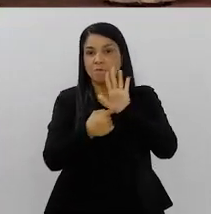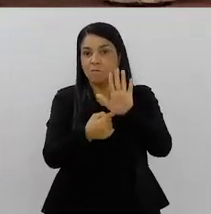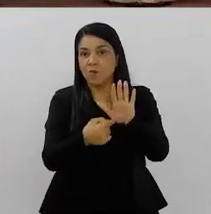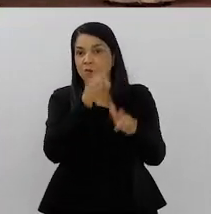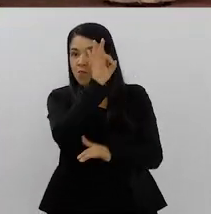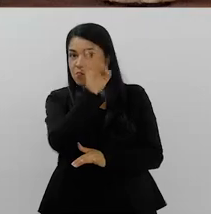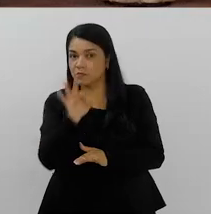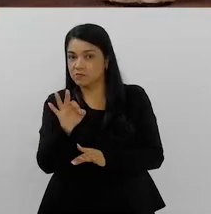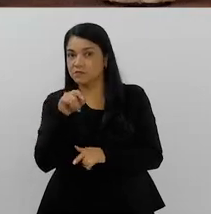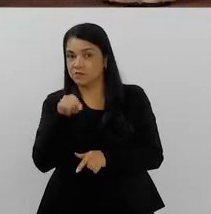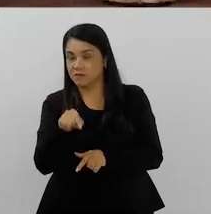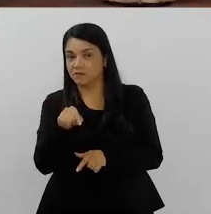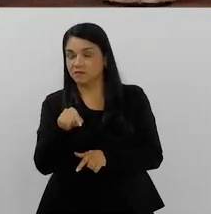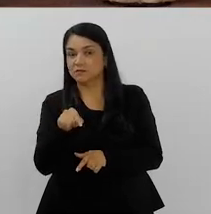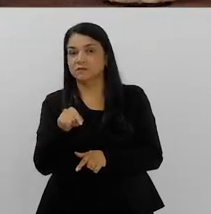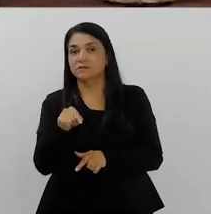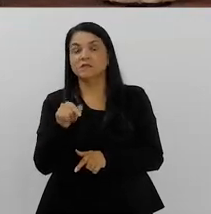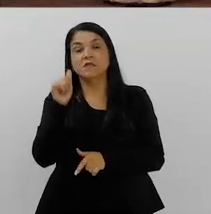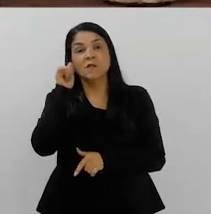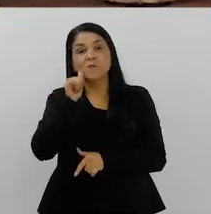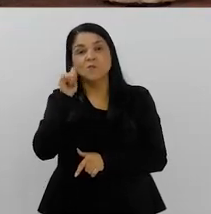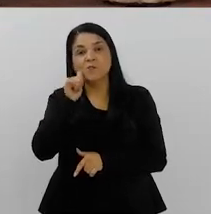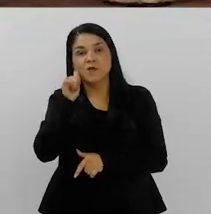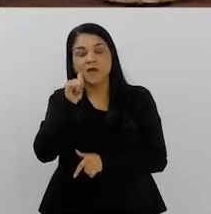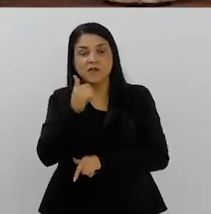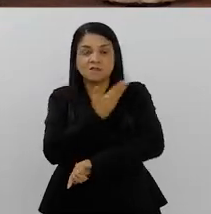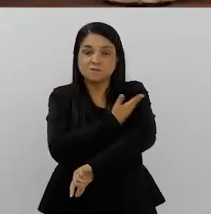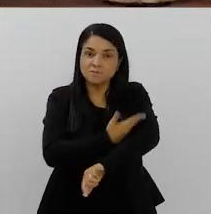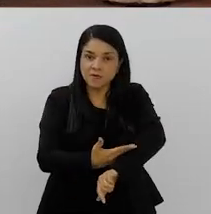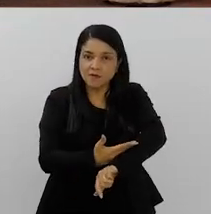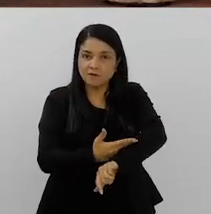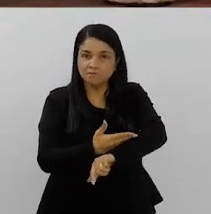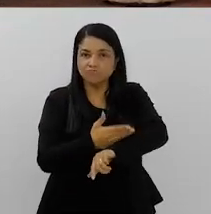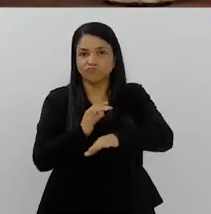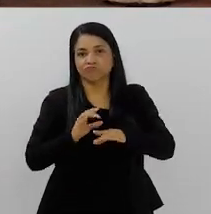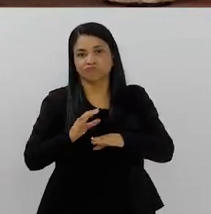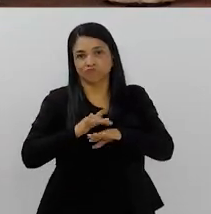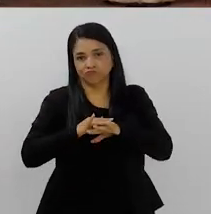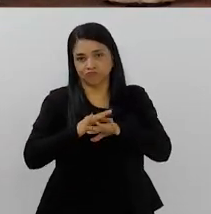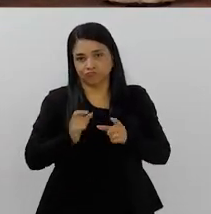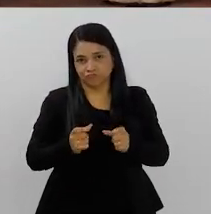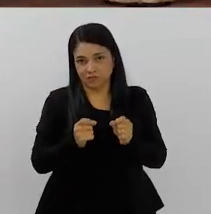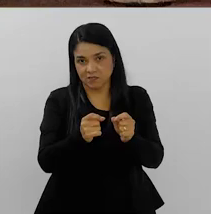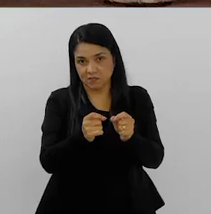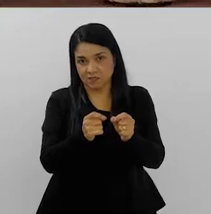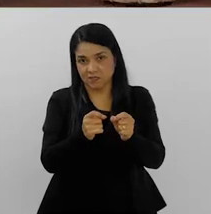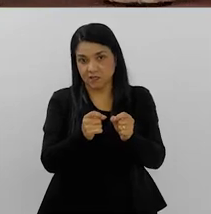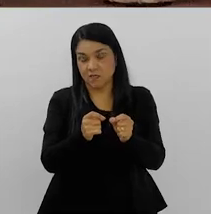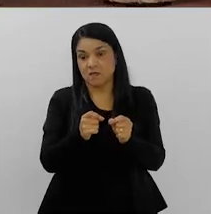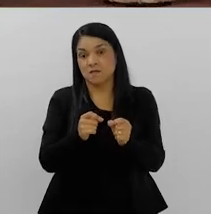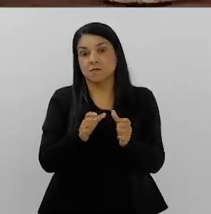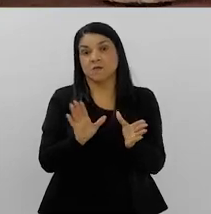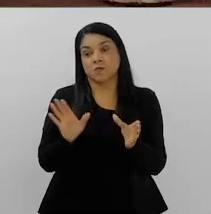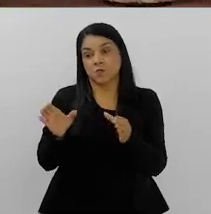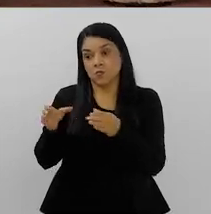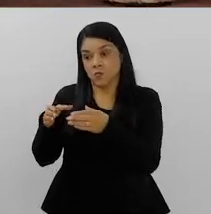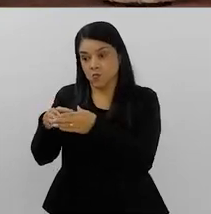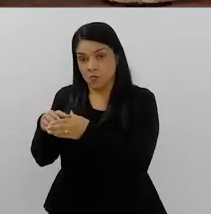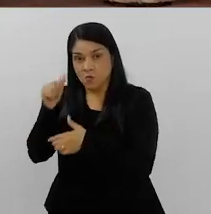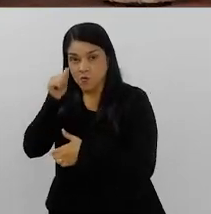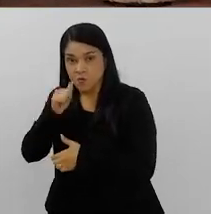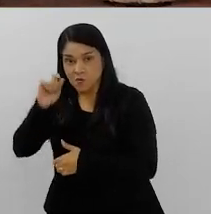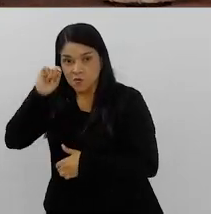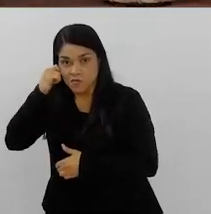maior índice a maior incidência são em mulheres brancas mas a maior taxa de